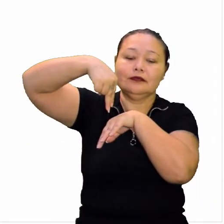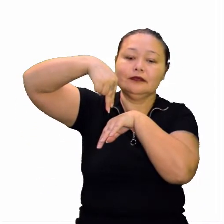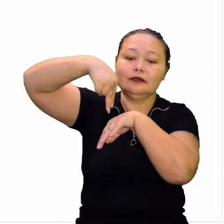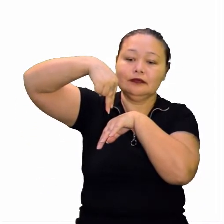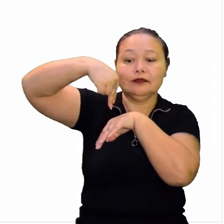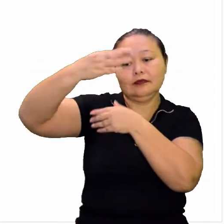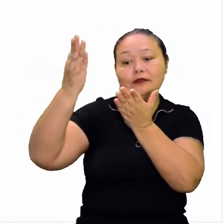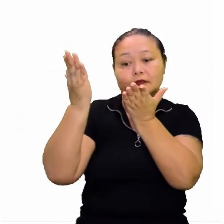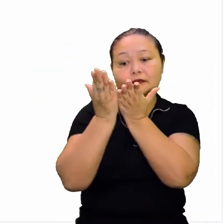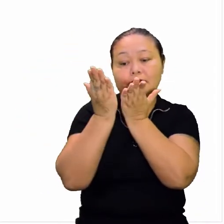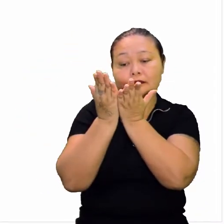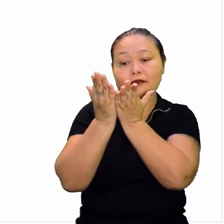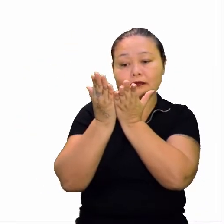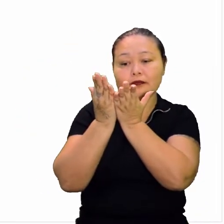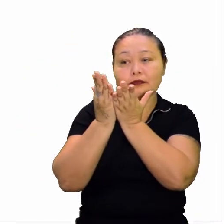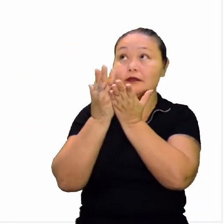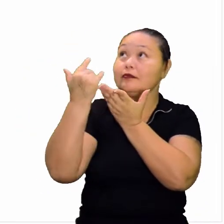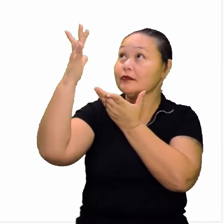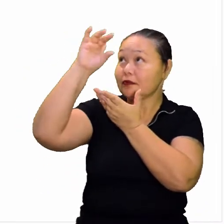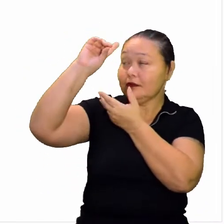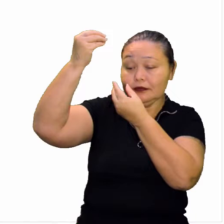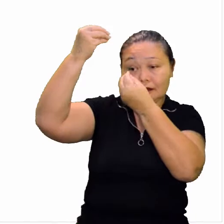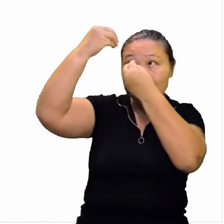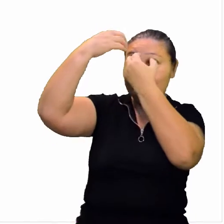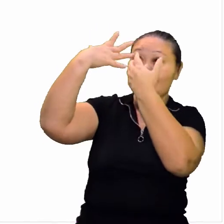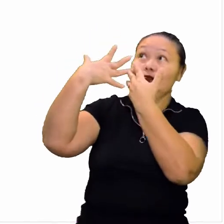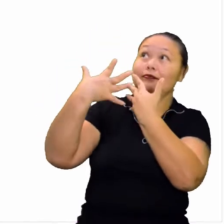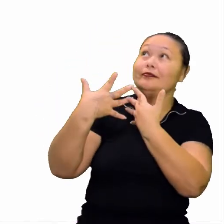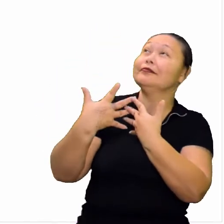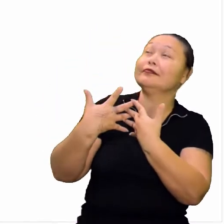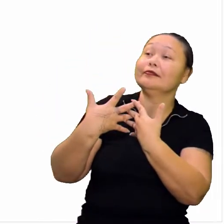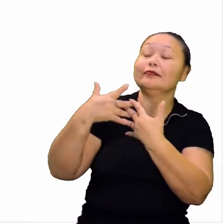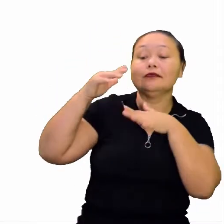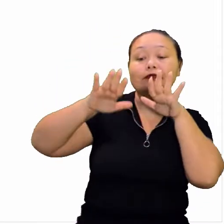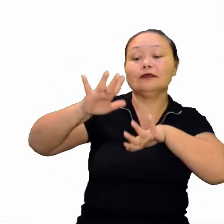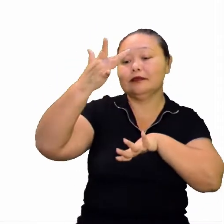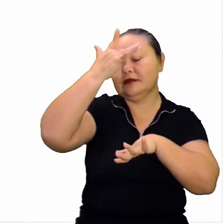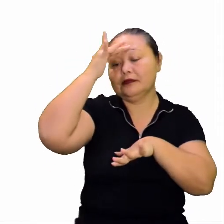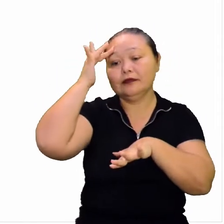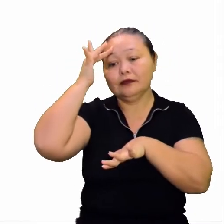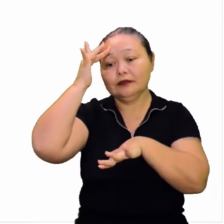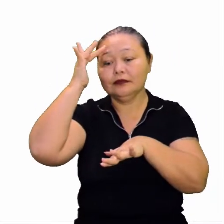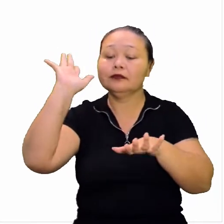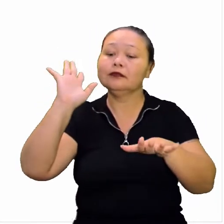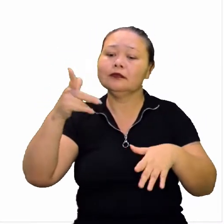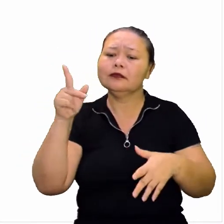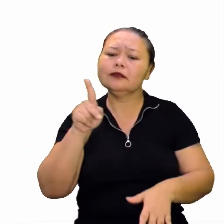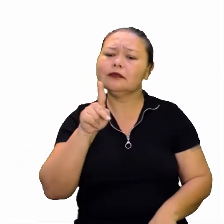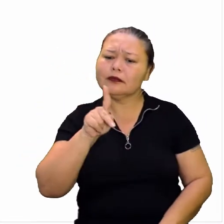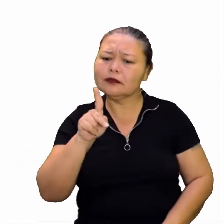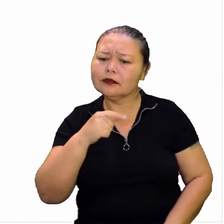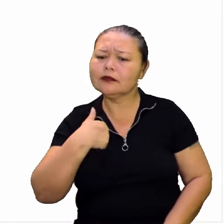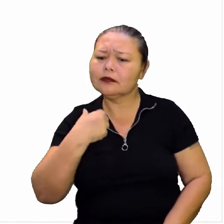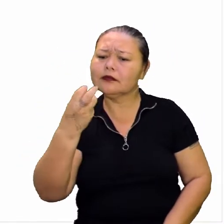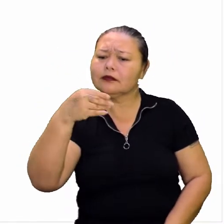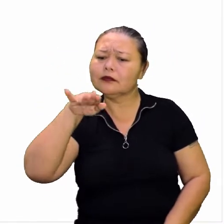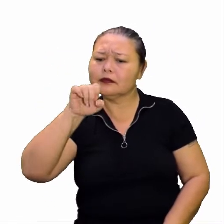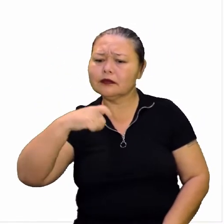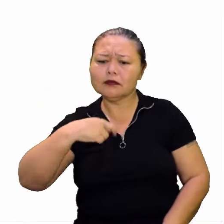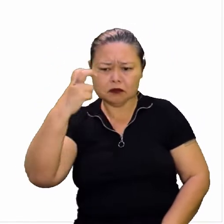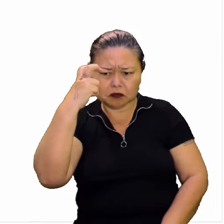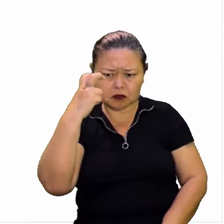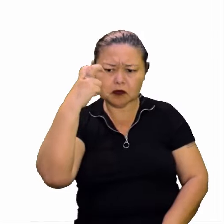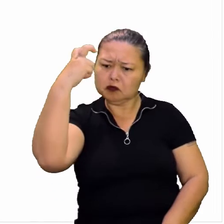Segundo a Bíblia, ele é inspirado por Deus. Algumas pessoas também vão dizer, professor, mas será que Moisés não era